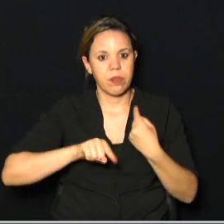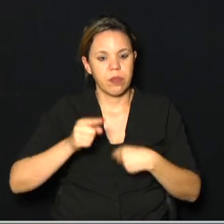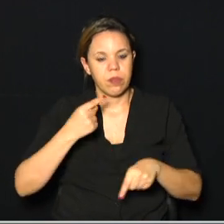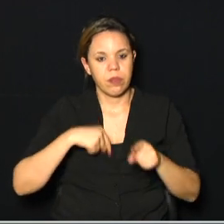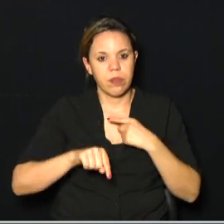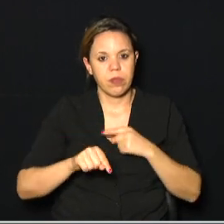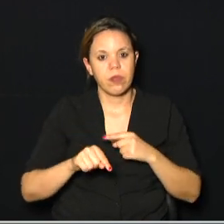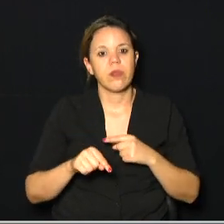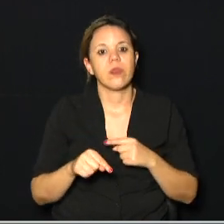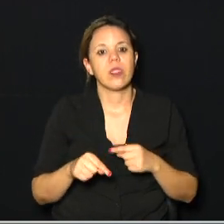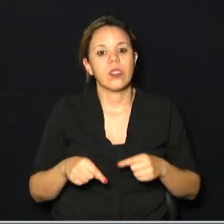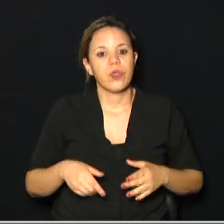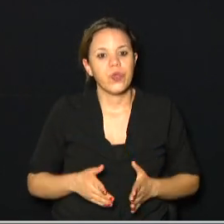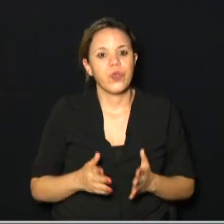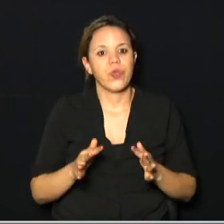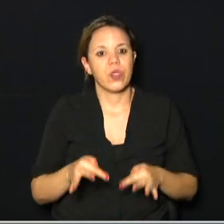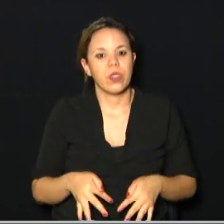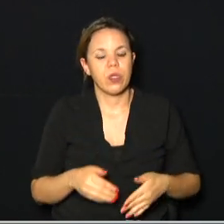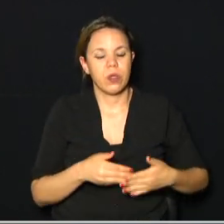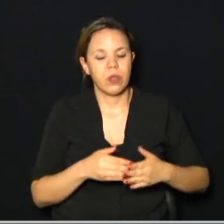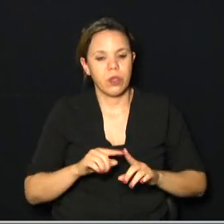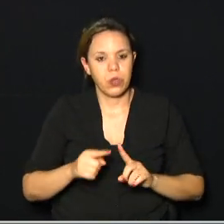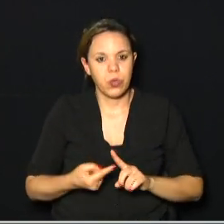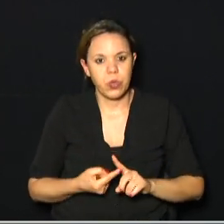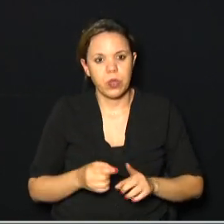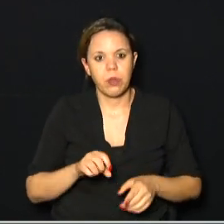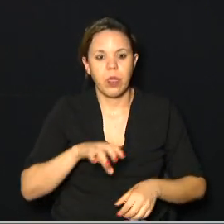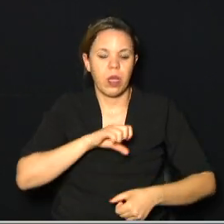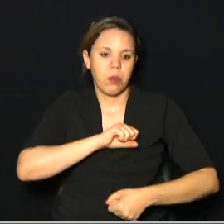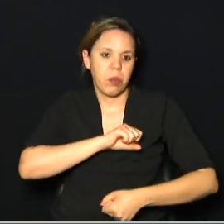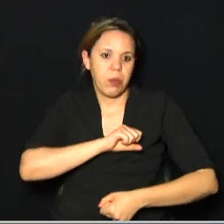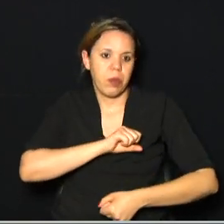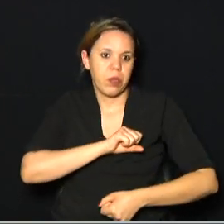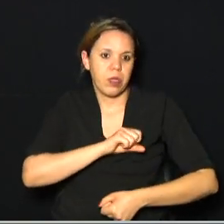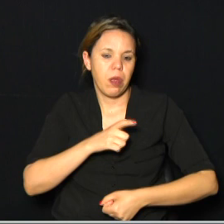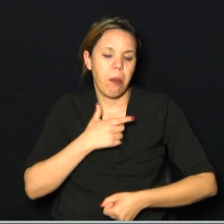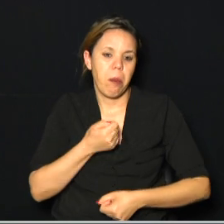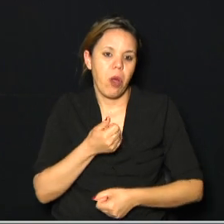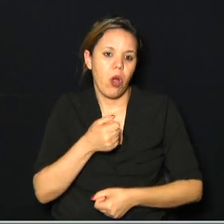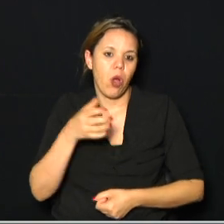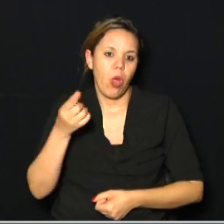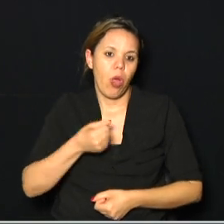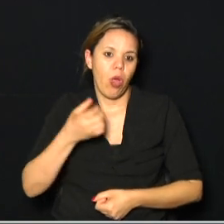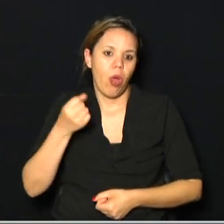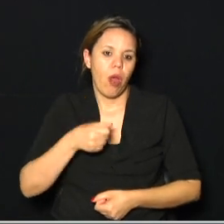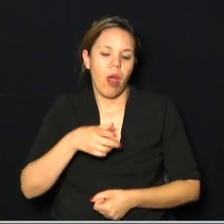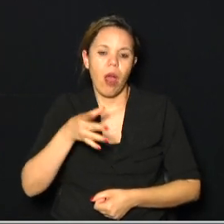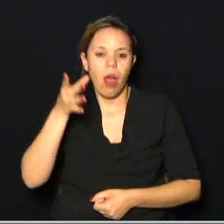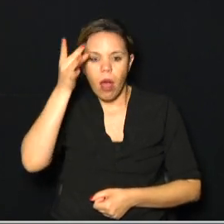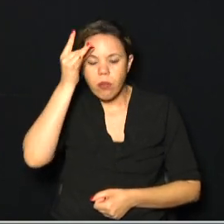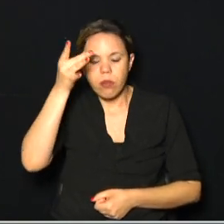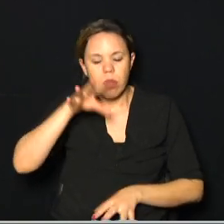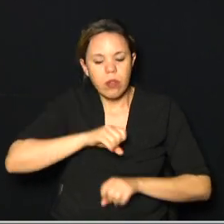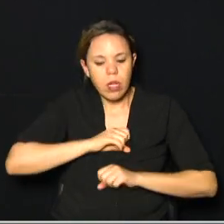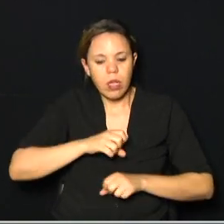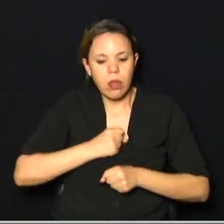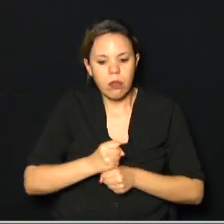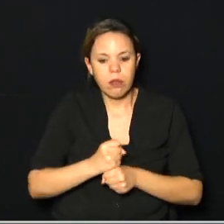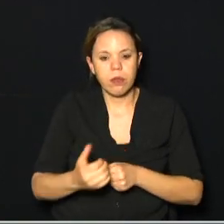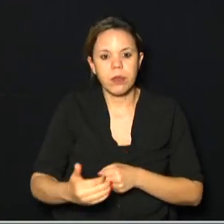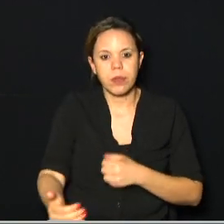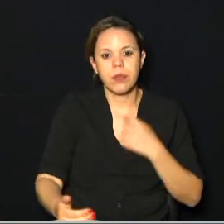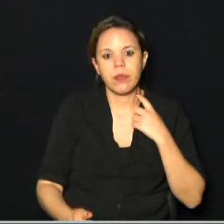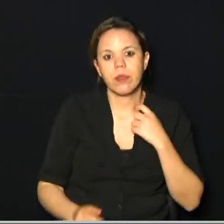fim da gestação e o que é amamentado tem um pouco do leite, mas ele vai adquirindo com o passar dos anos,